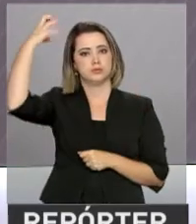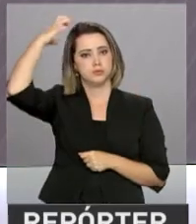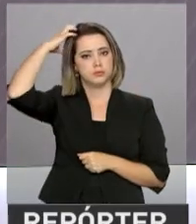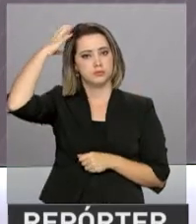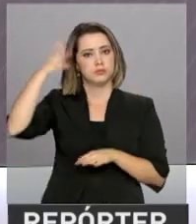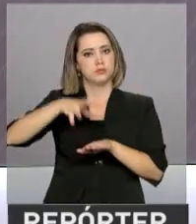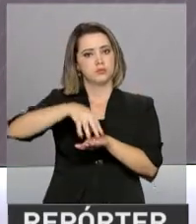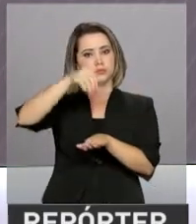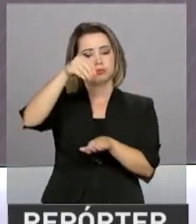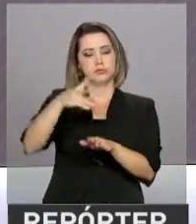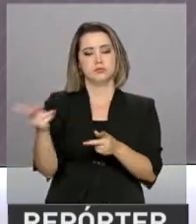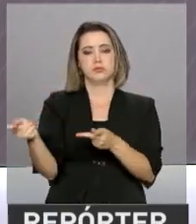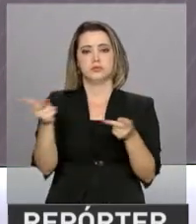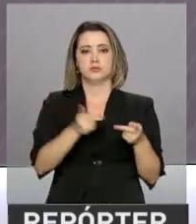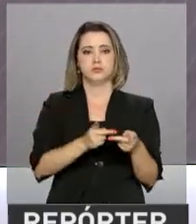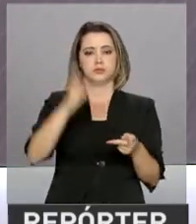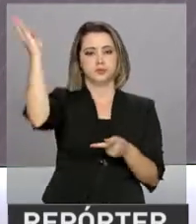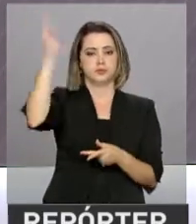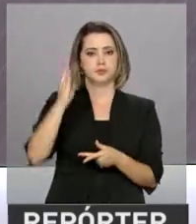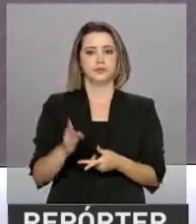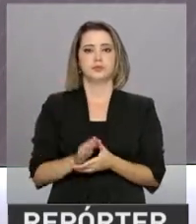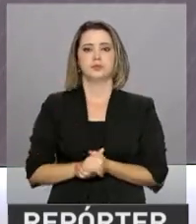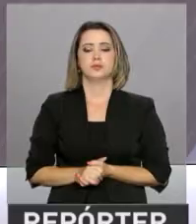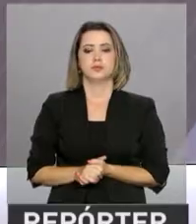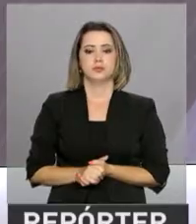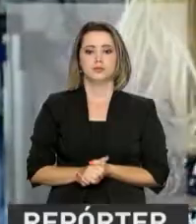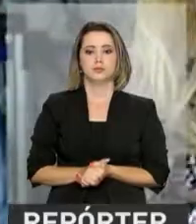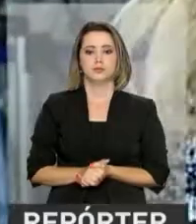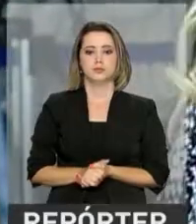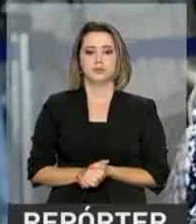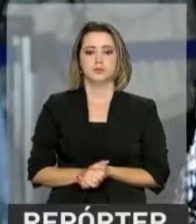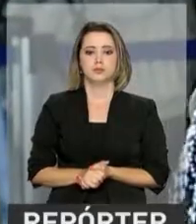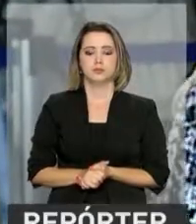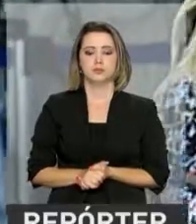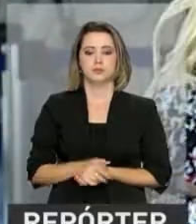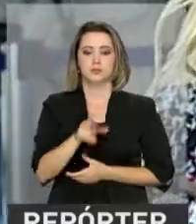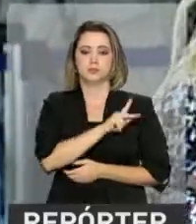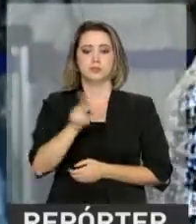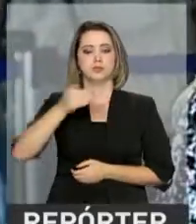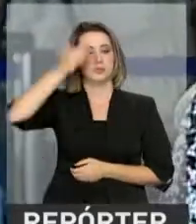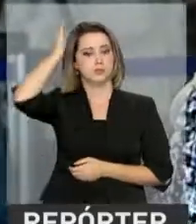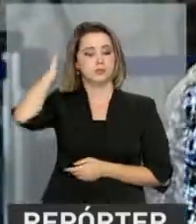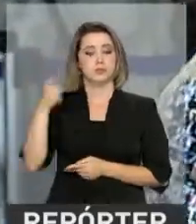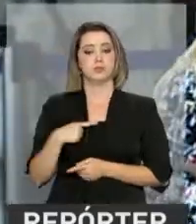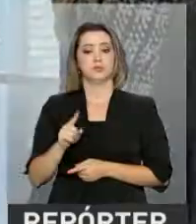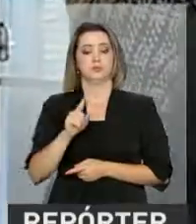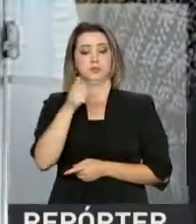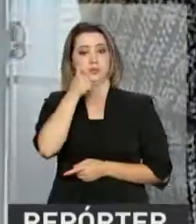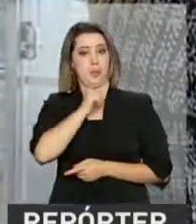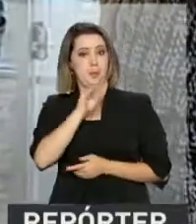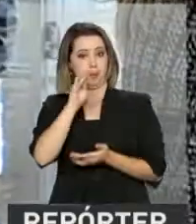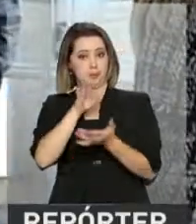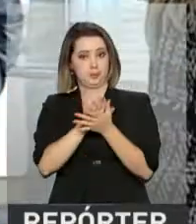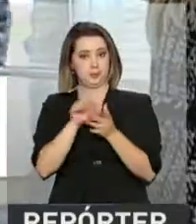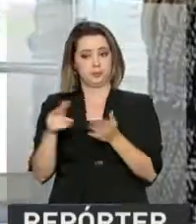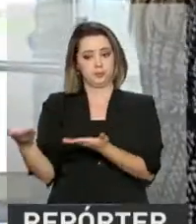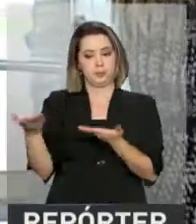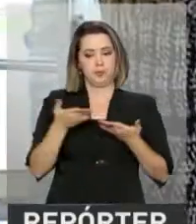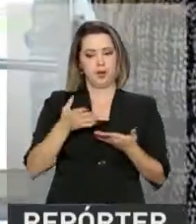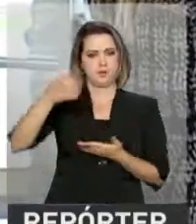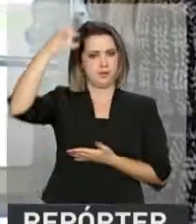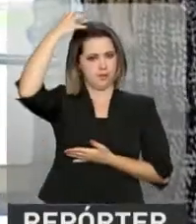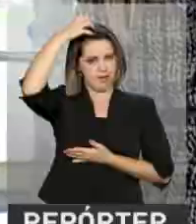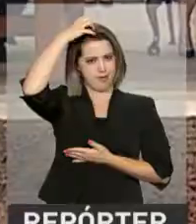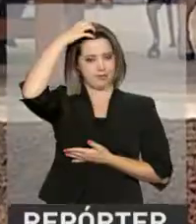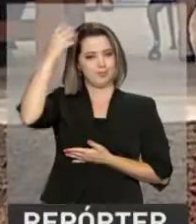da suécia em visita ao brasil o presidente michel temer ea primeira dama marcela receber um rei a rainha